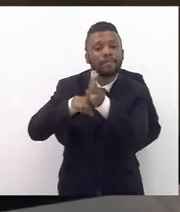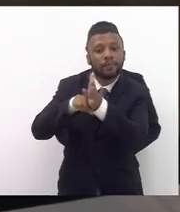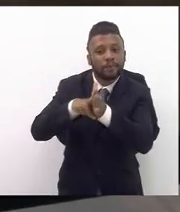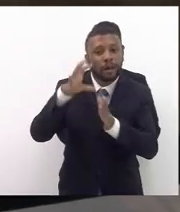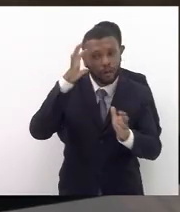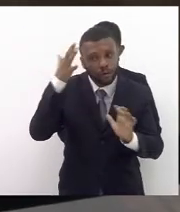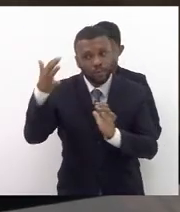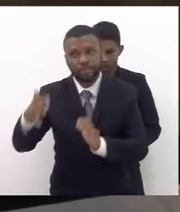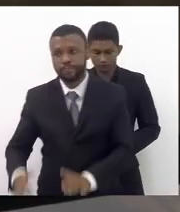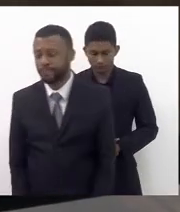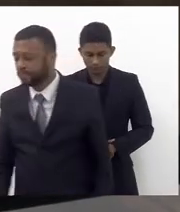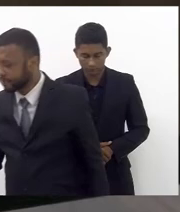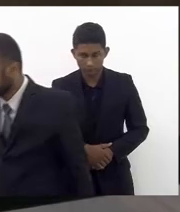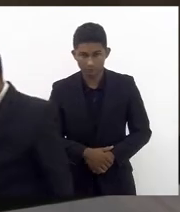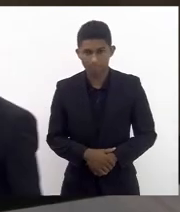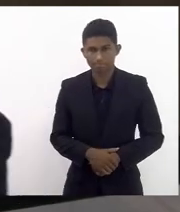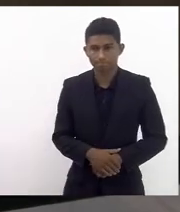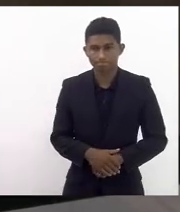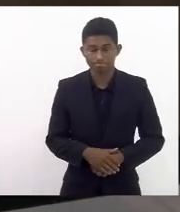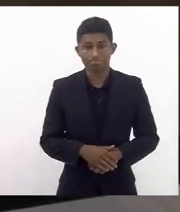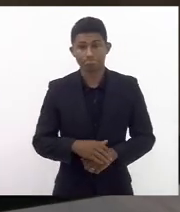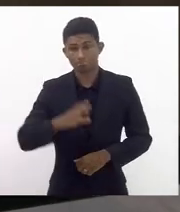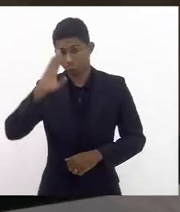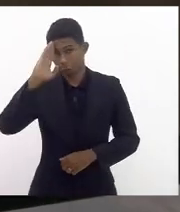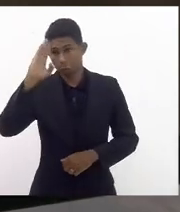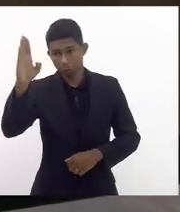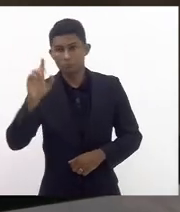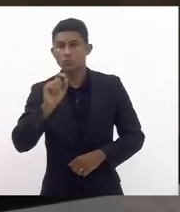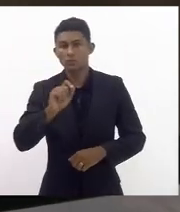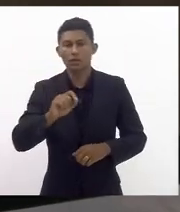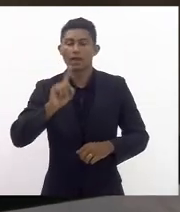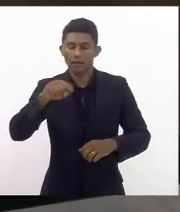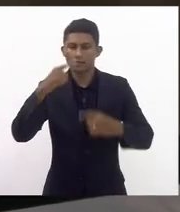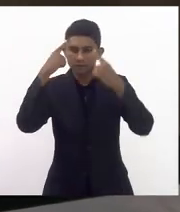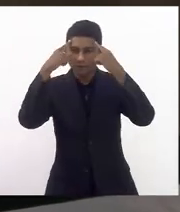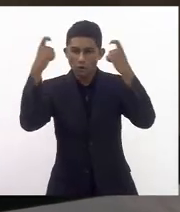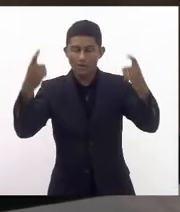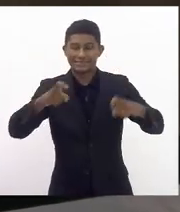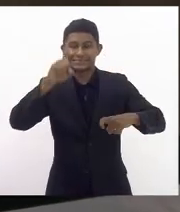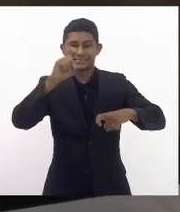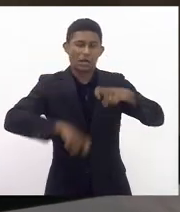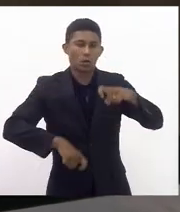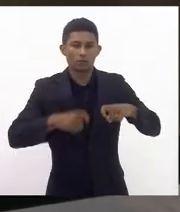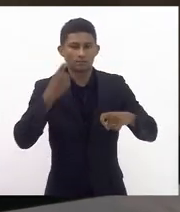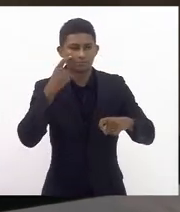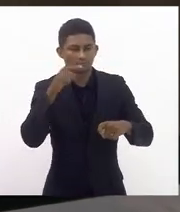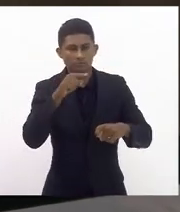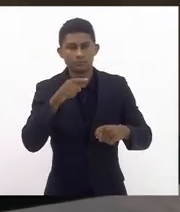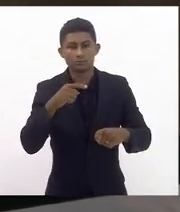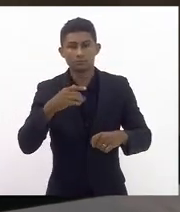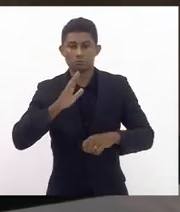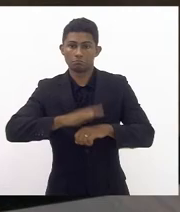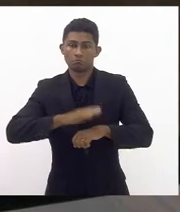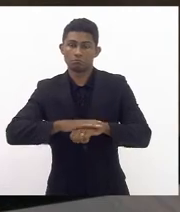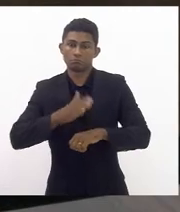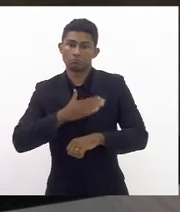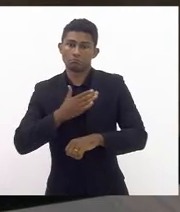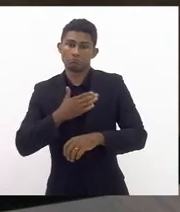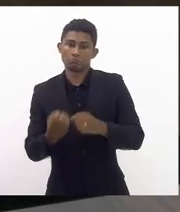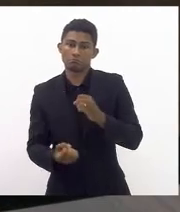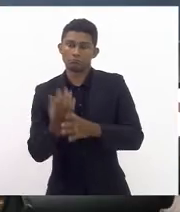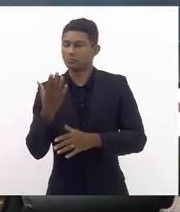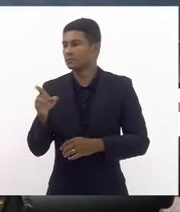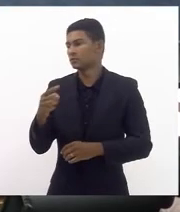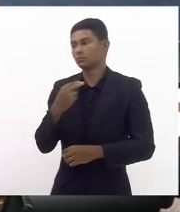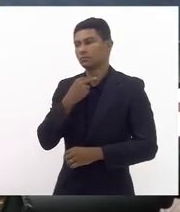condição de vítima, sobretudo nos casos de violência sexual. É, considerando que eu sou autora... Não pode, Vossa Excelência não poderá